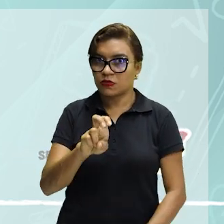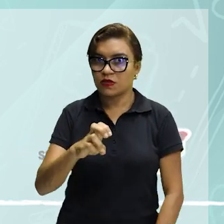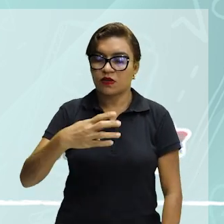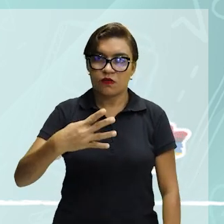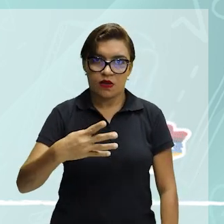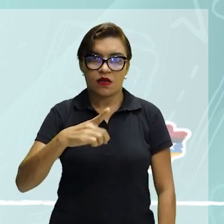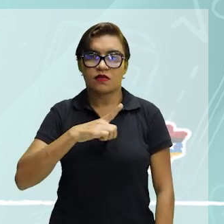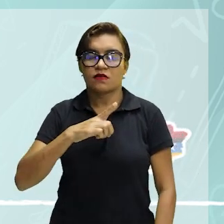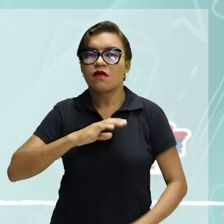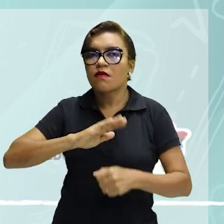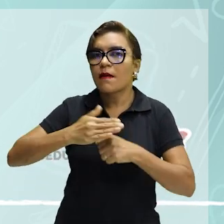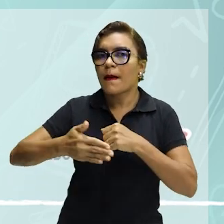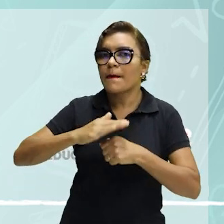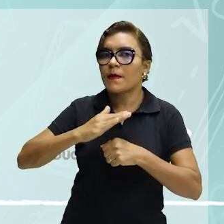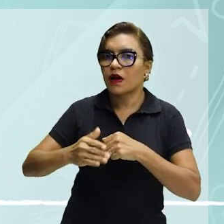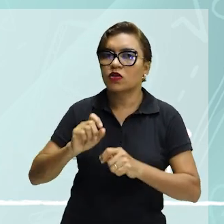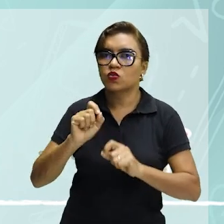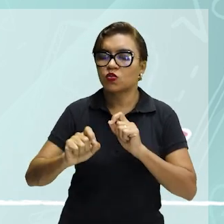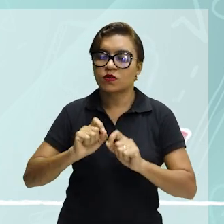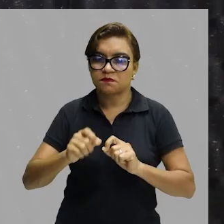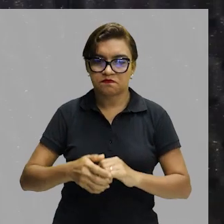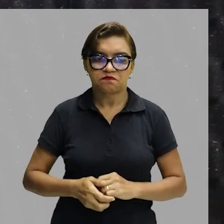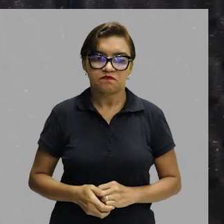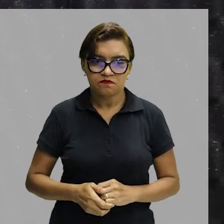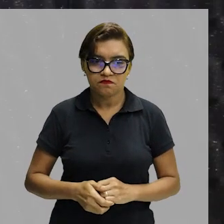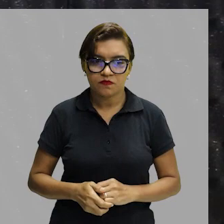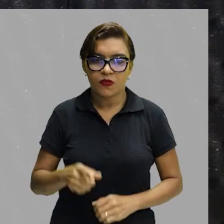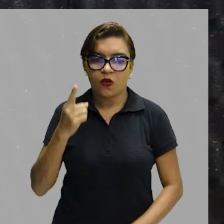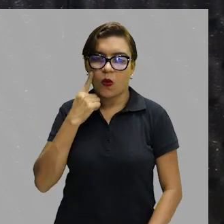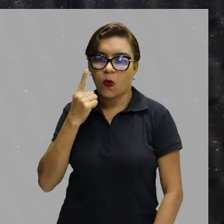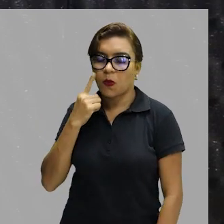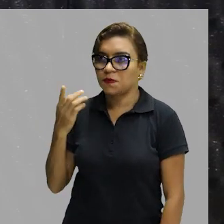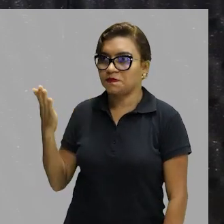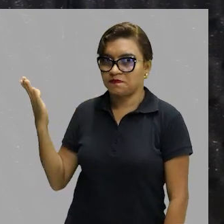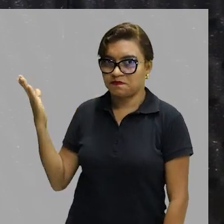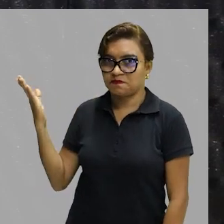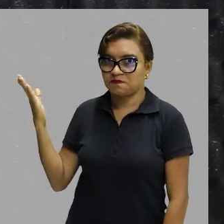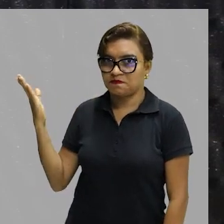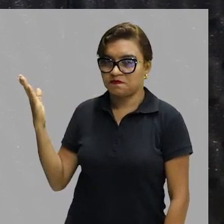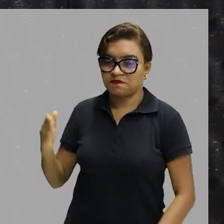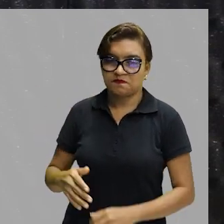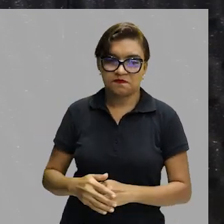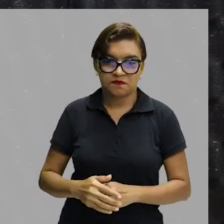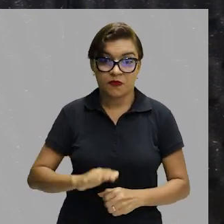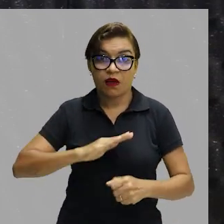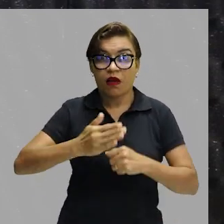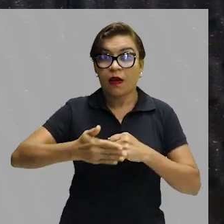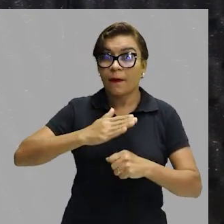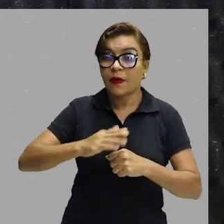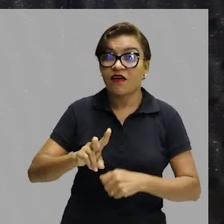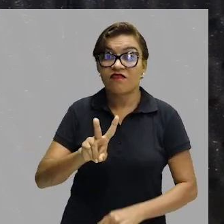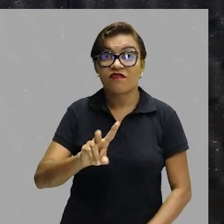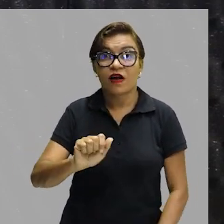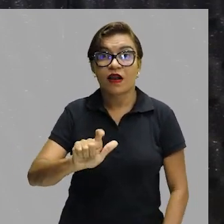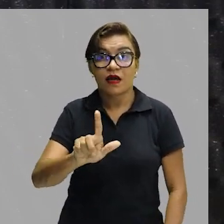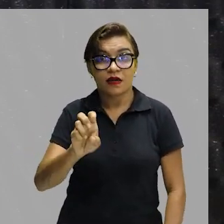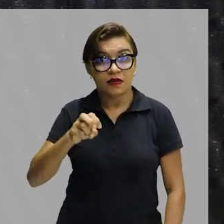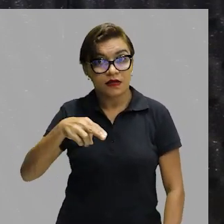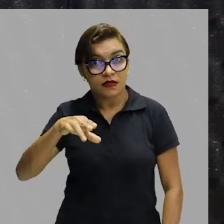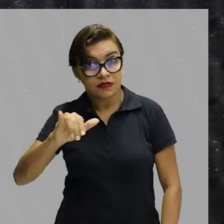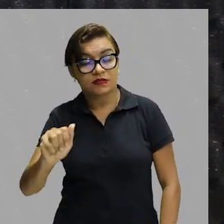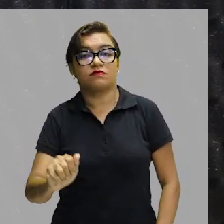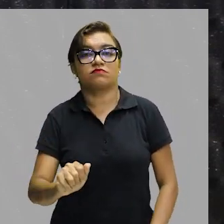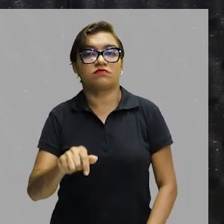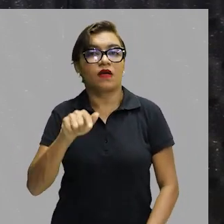de valência a configuração 5S2, 5P6. Camada de valência, turma, última camada,